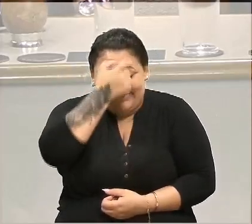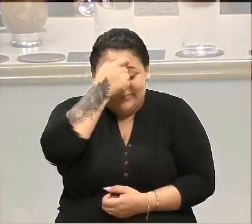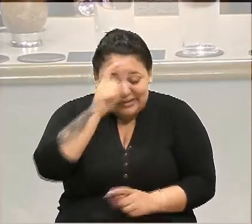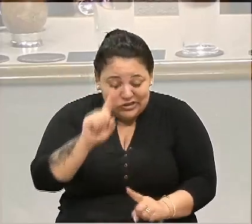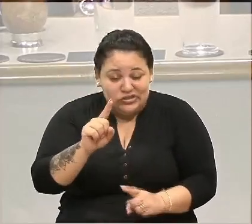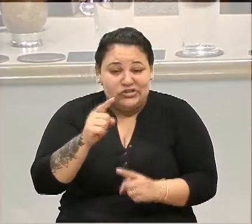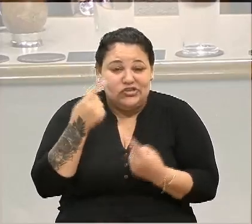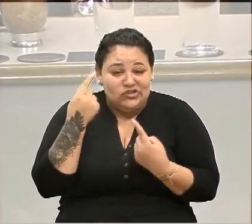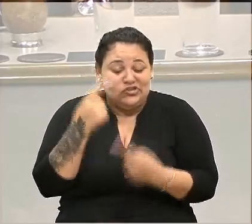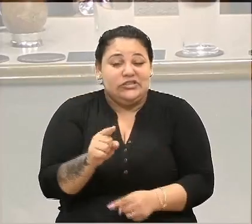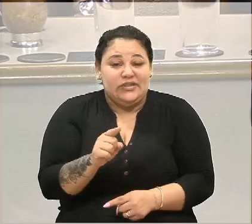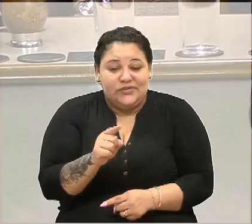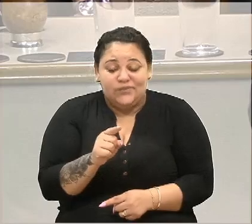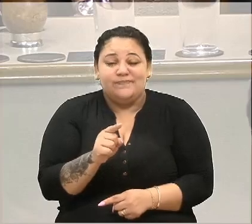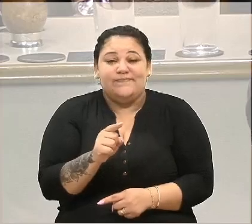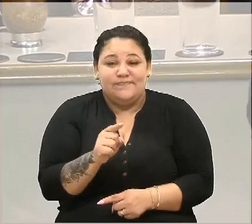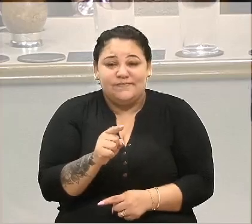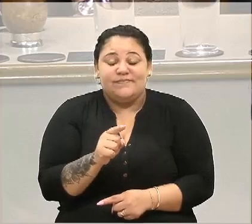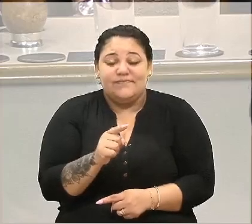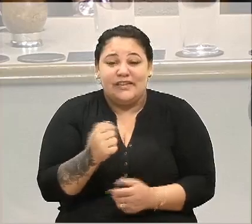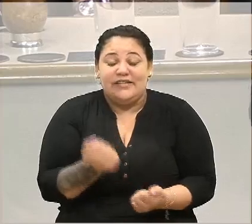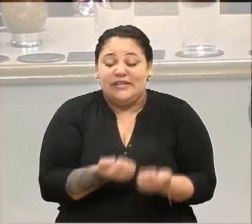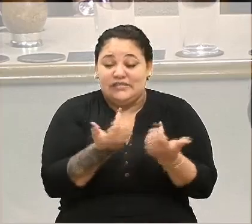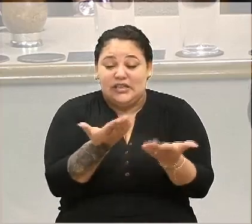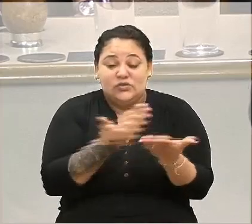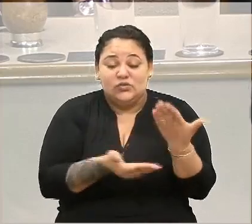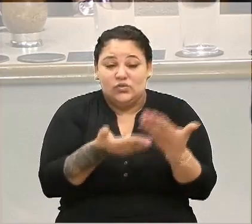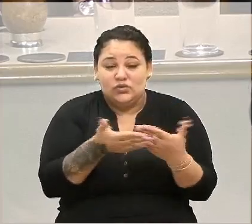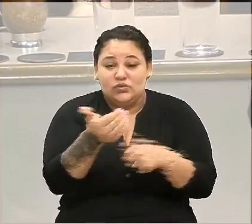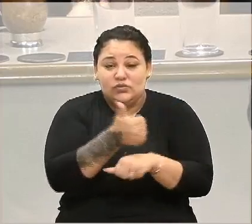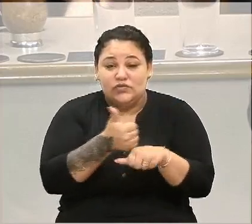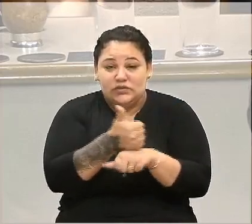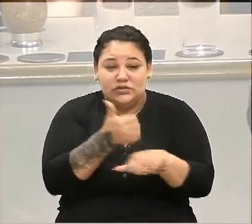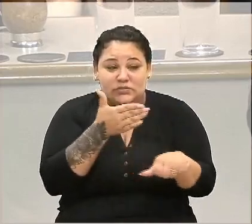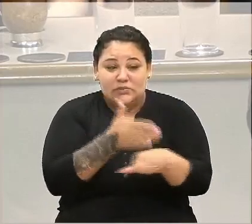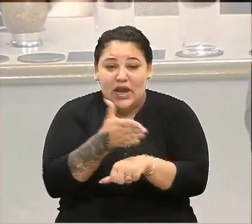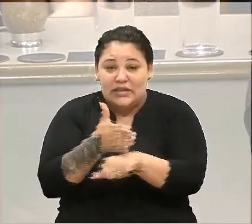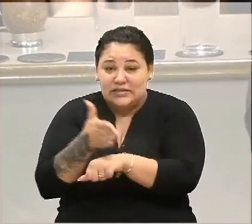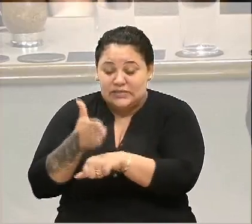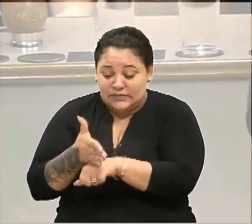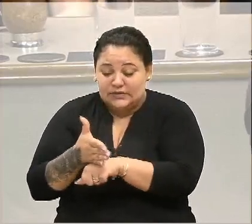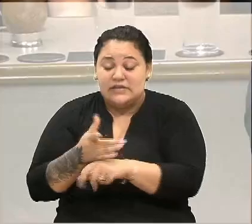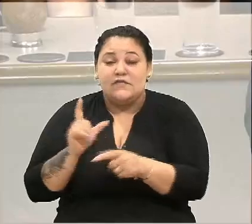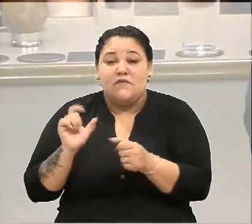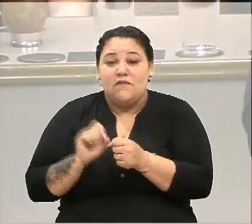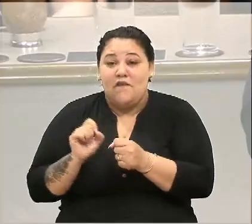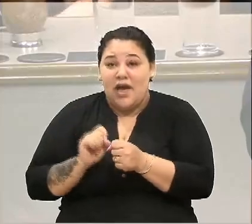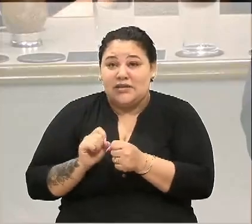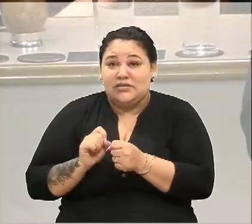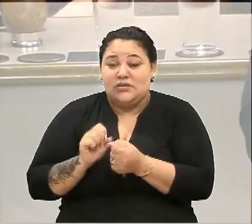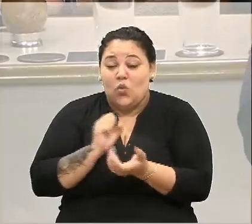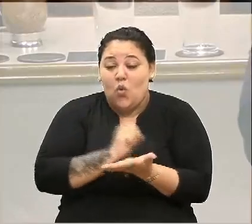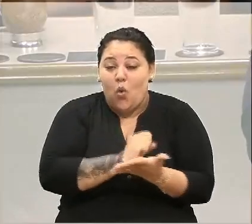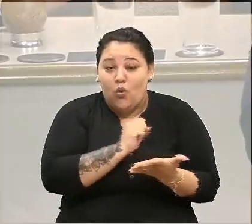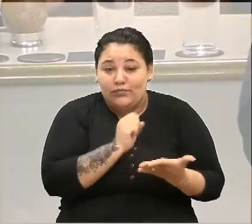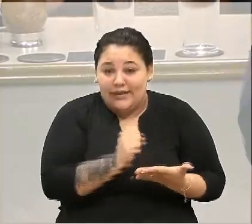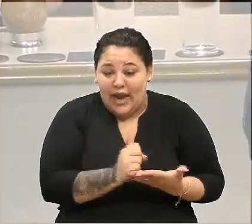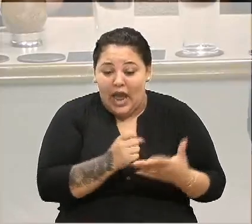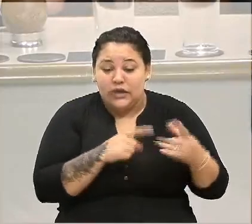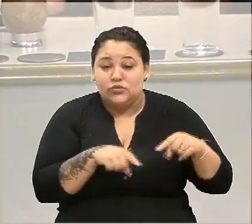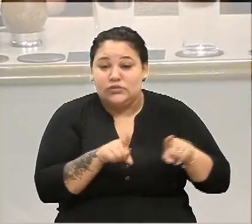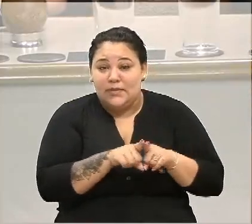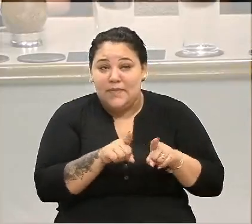dar a todos os envolvidos que façam um contrato,